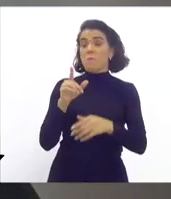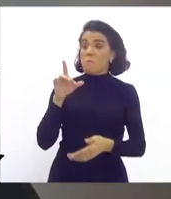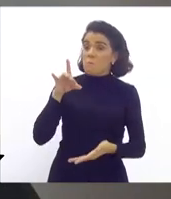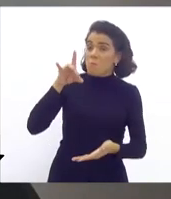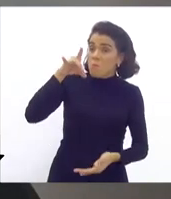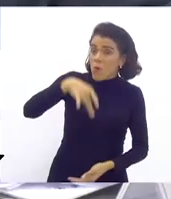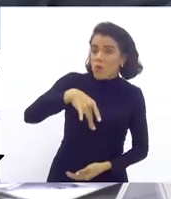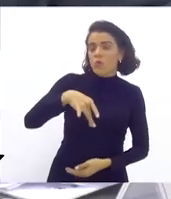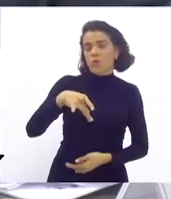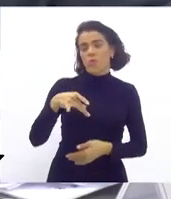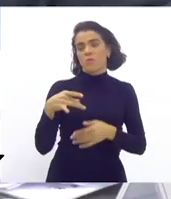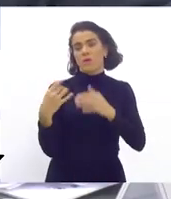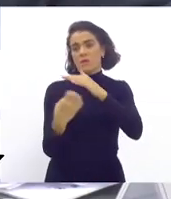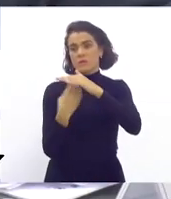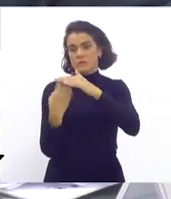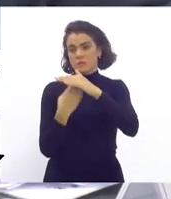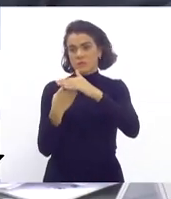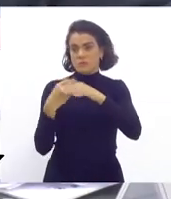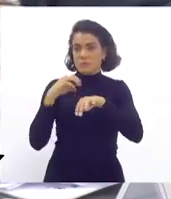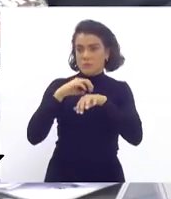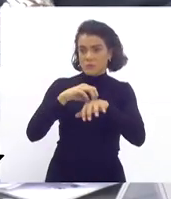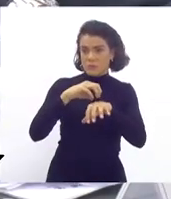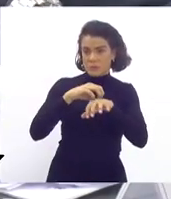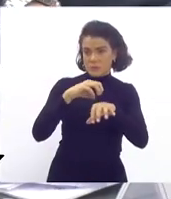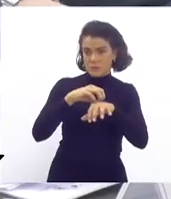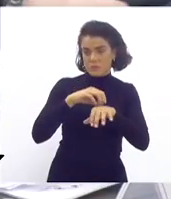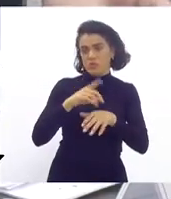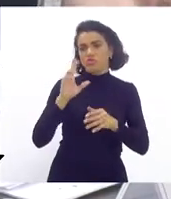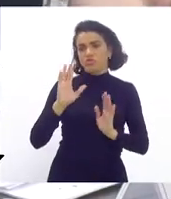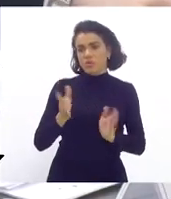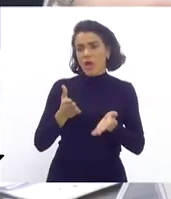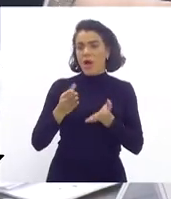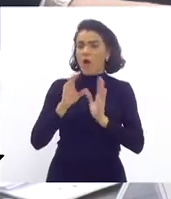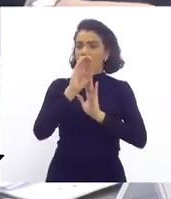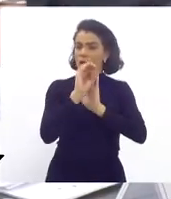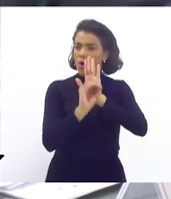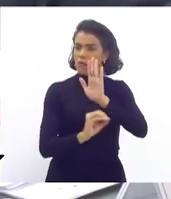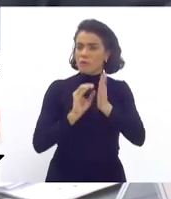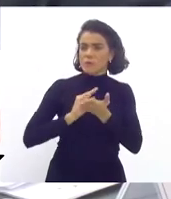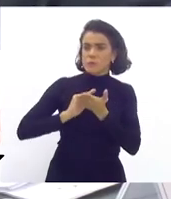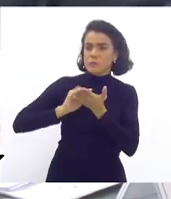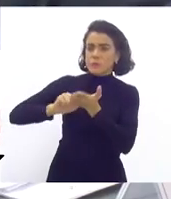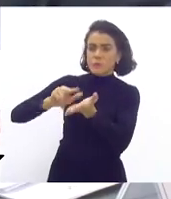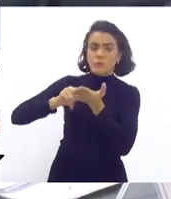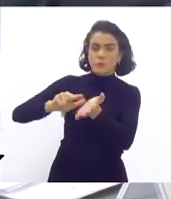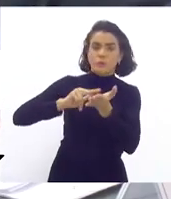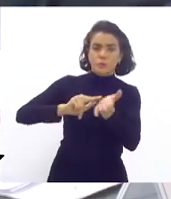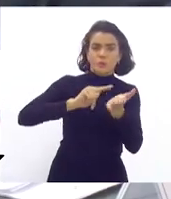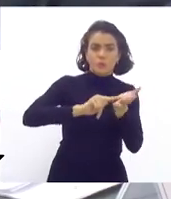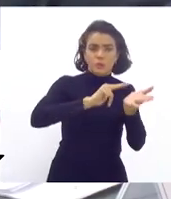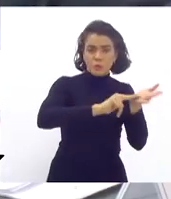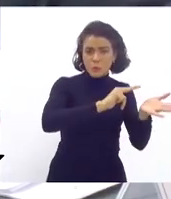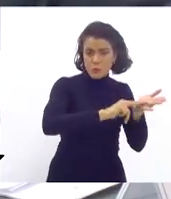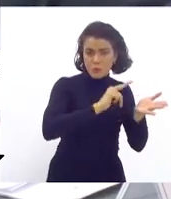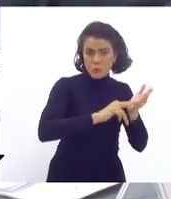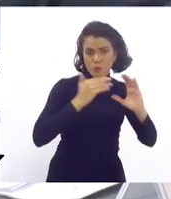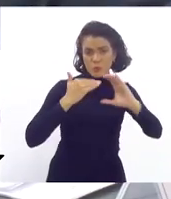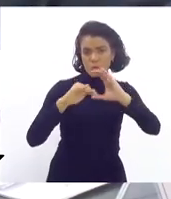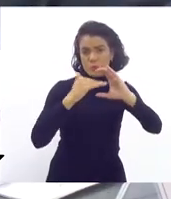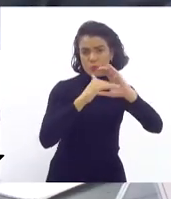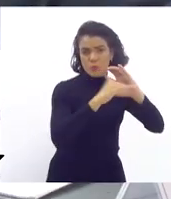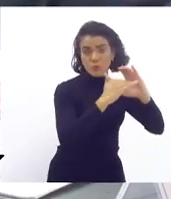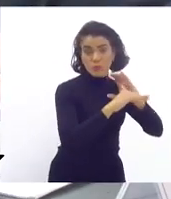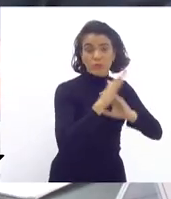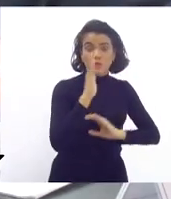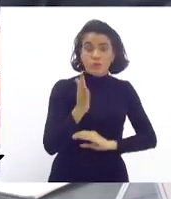transporte nós é emitimos diversos ofícios conforme determinado na comissão anterior